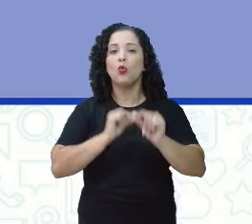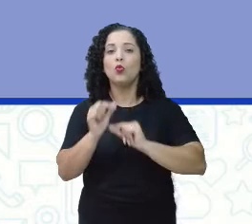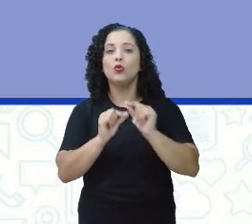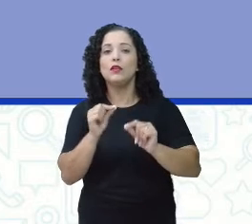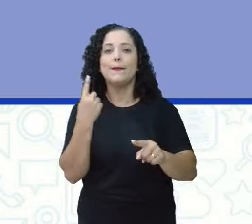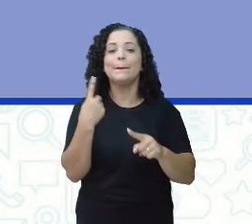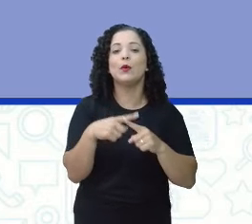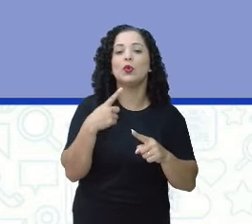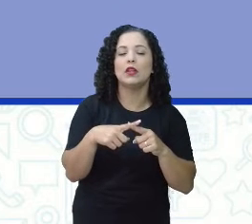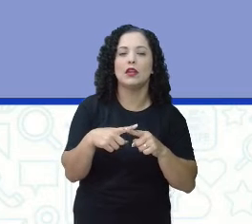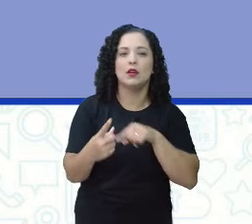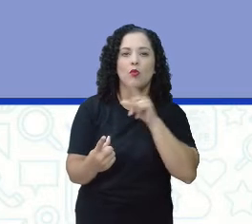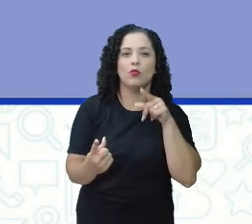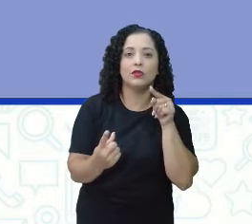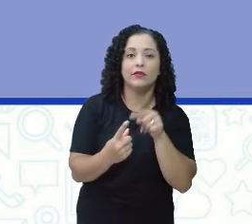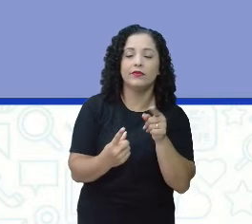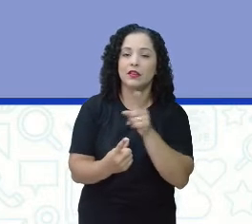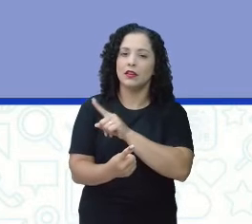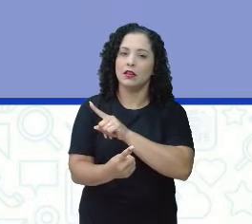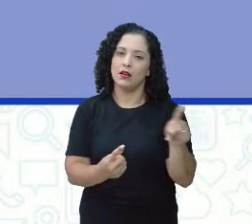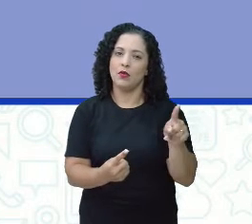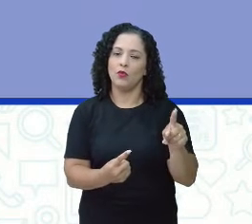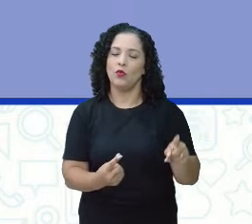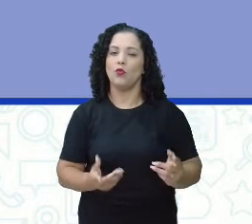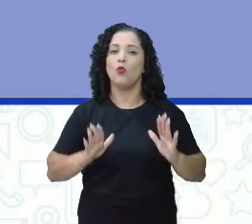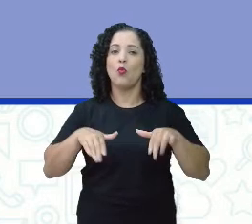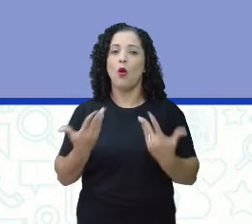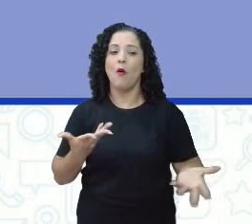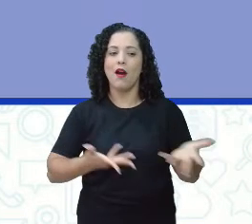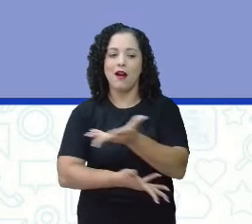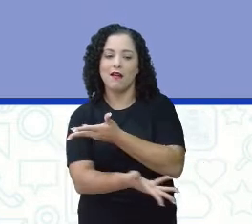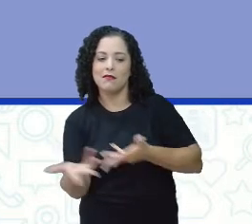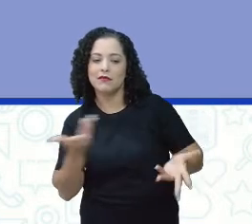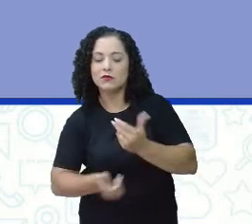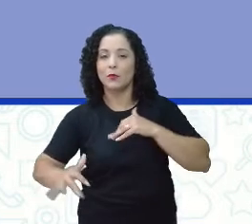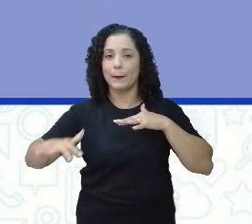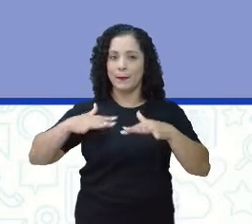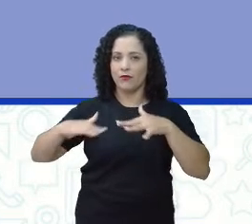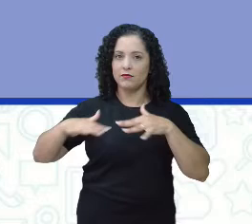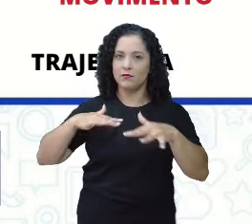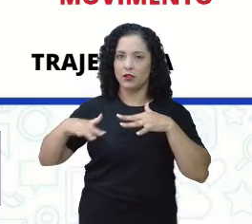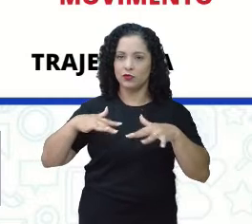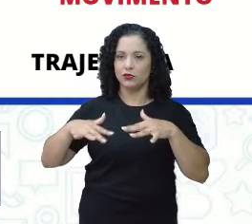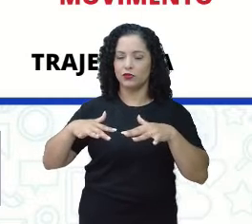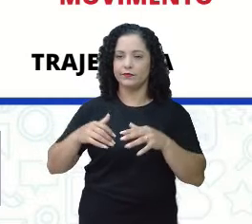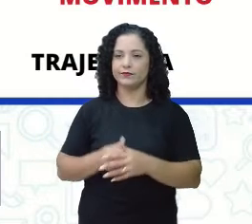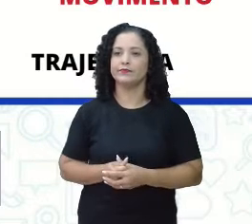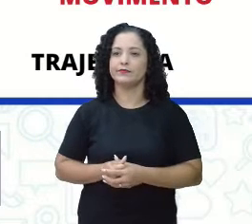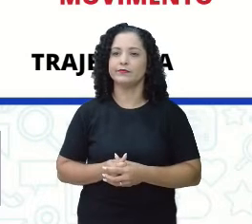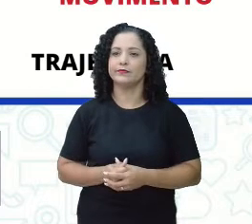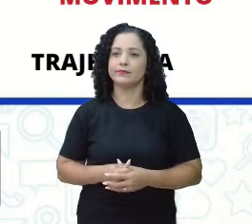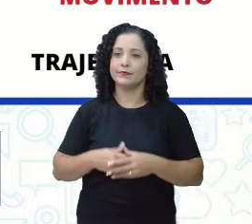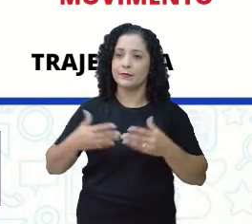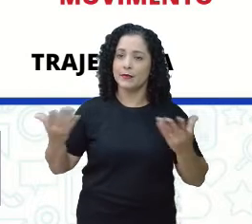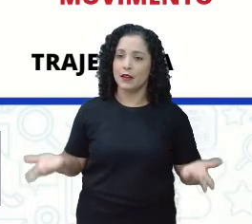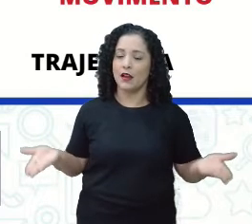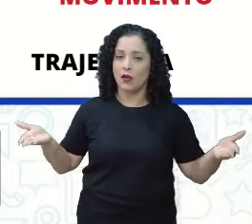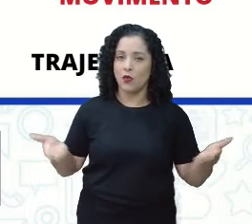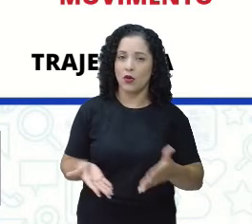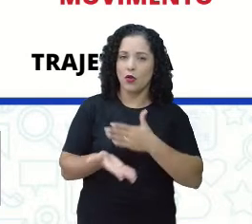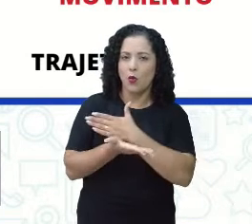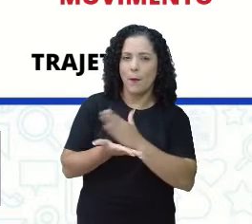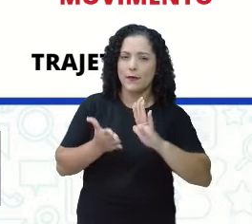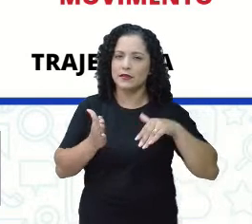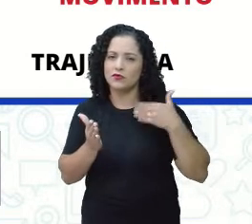isso. Então, a cinemática quer saber apenas em relação aos movimentos. E aí, para a gente começar a falar da questão